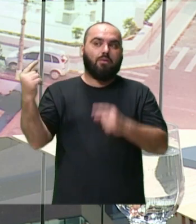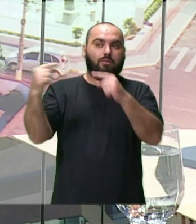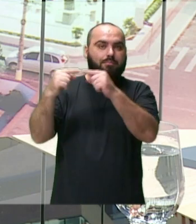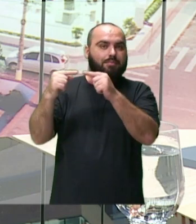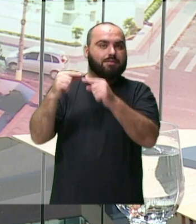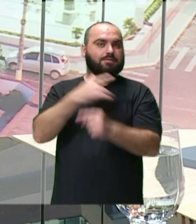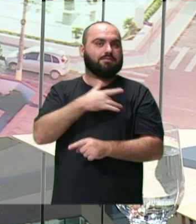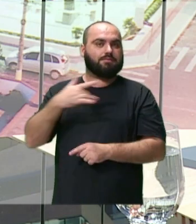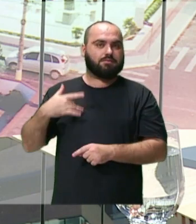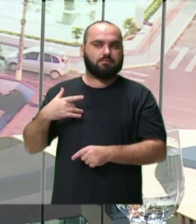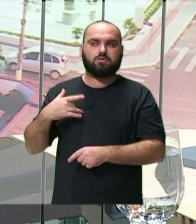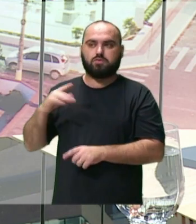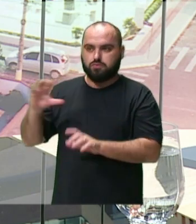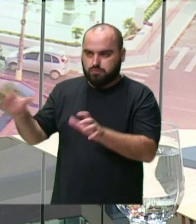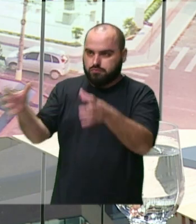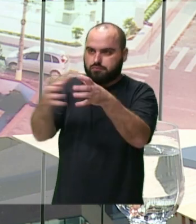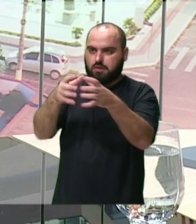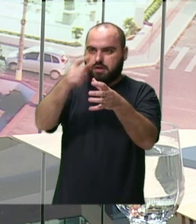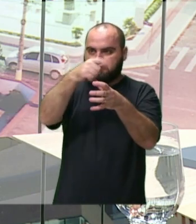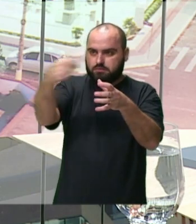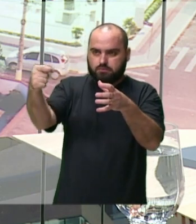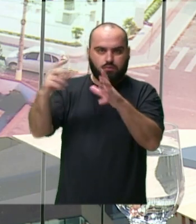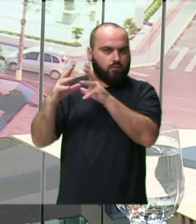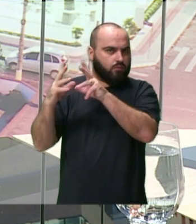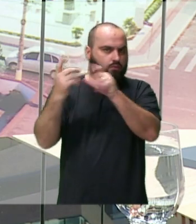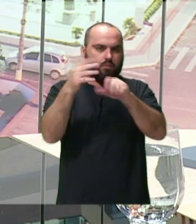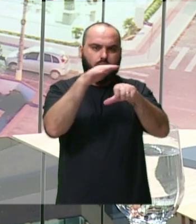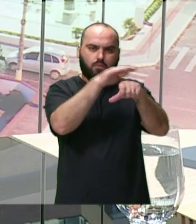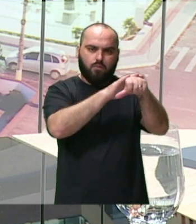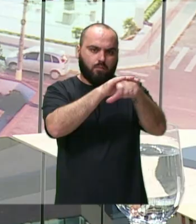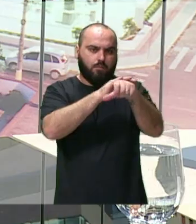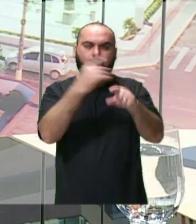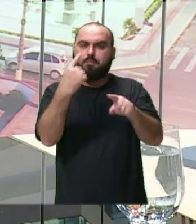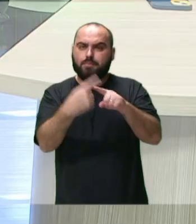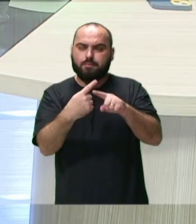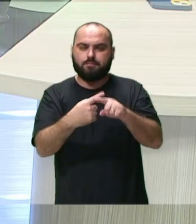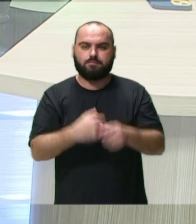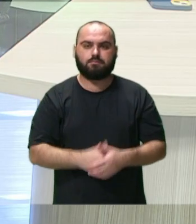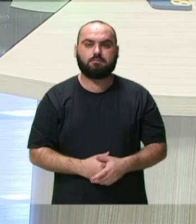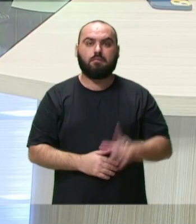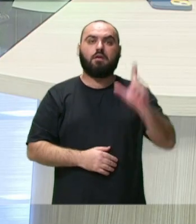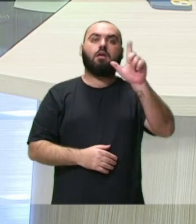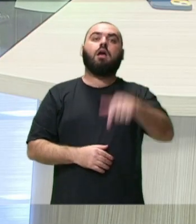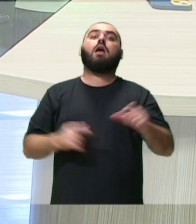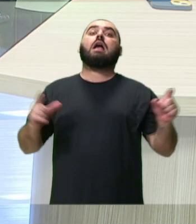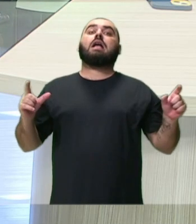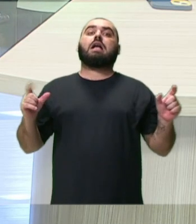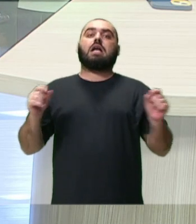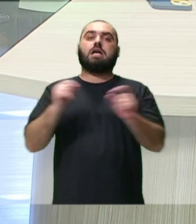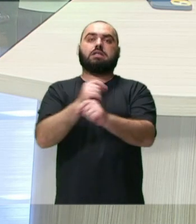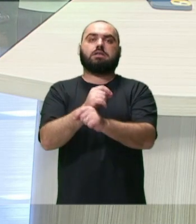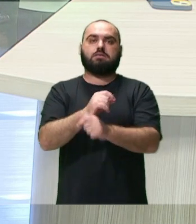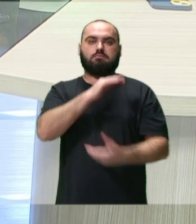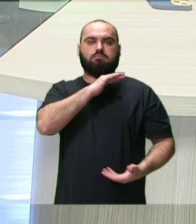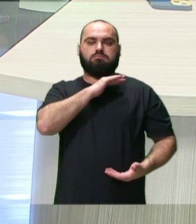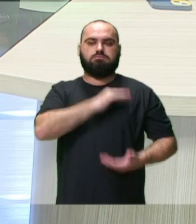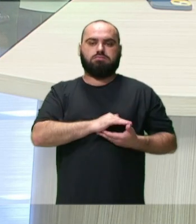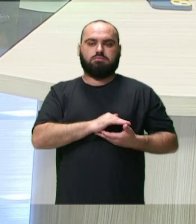associações, conversamos com todas, porque é o câncer, mas o câncer de